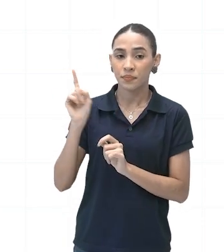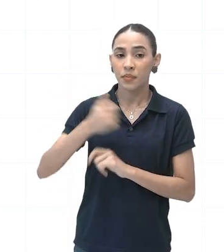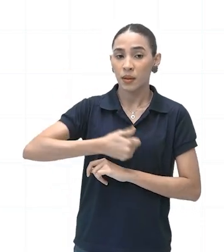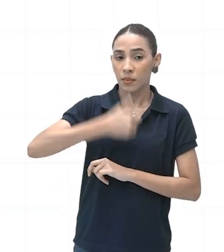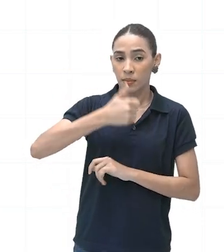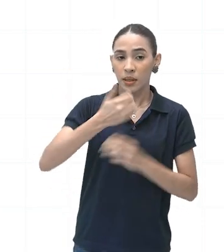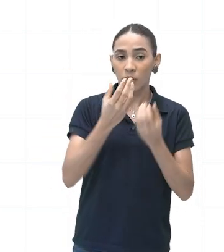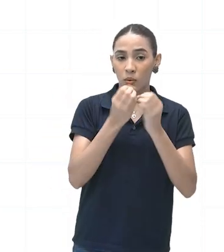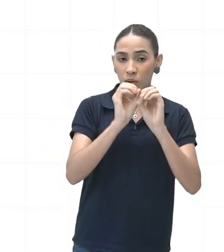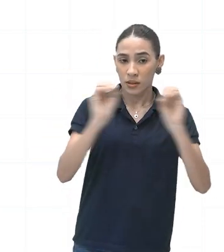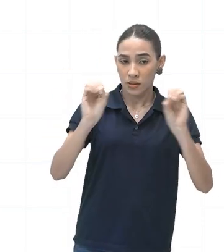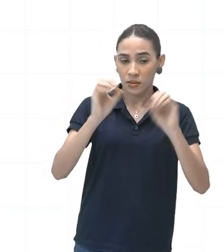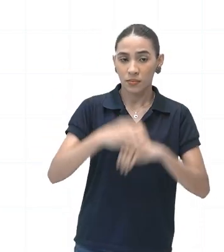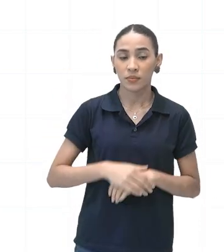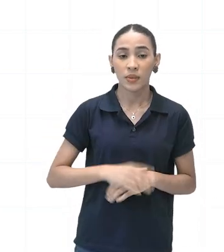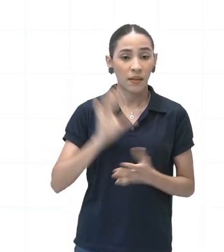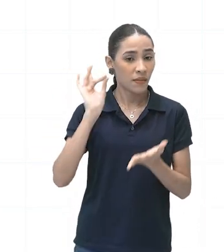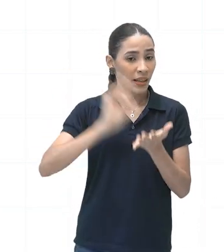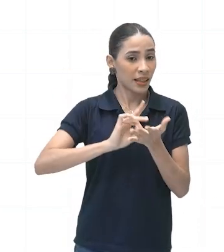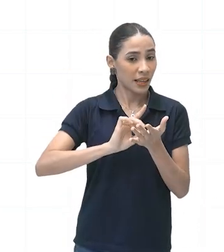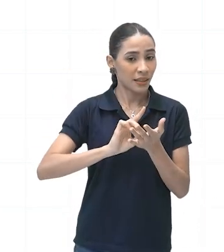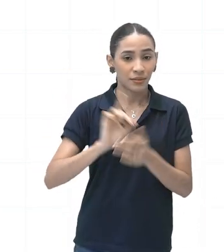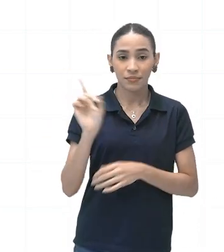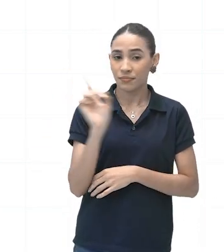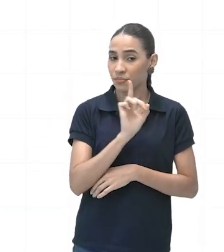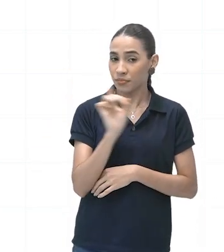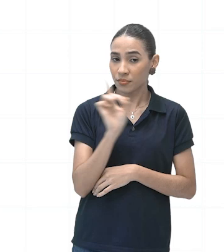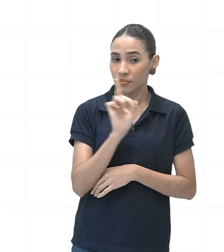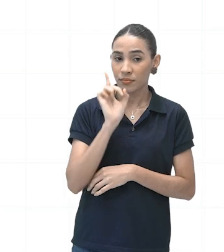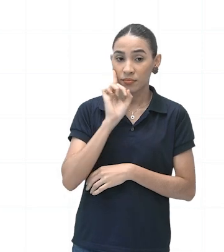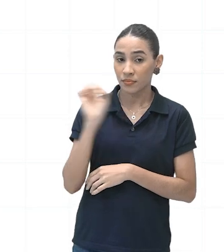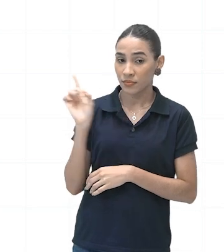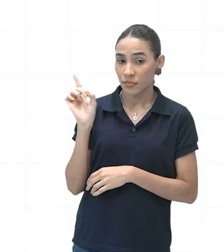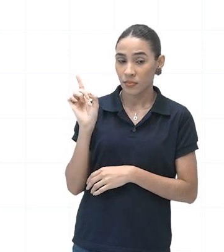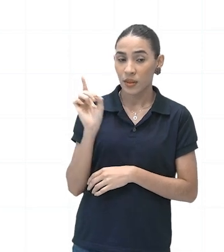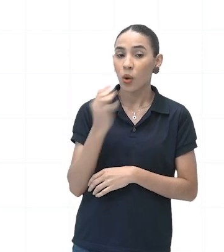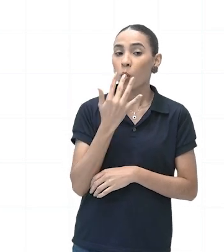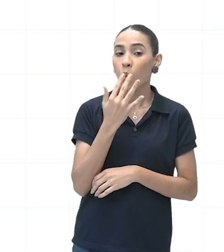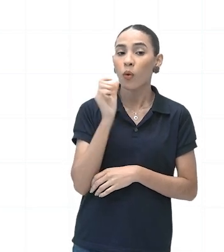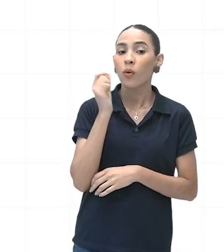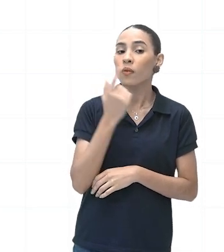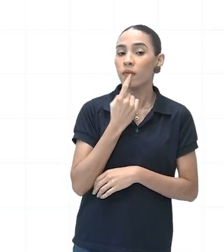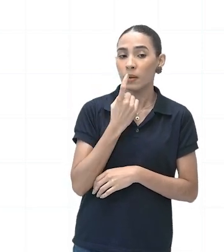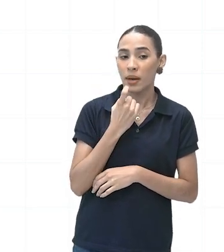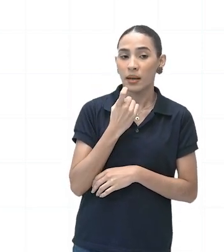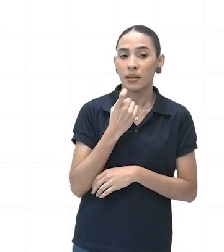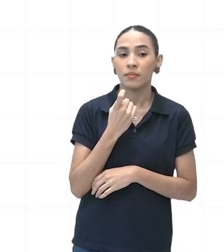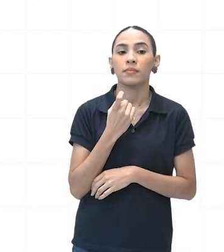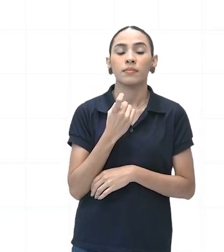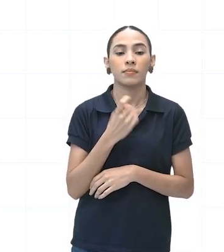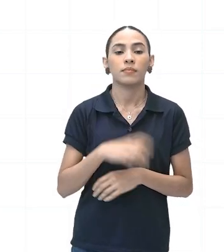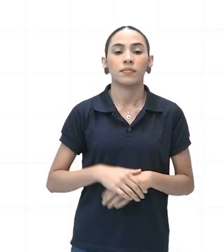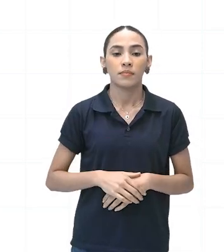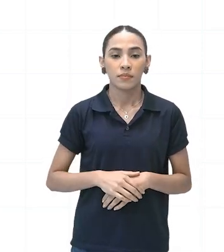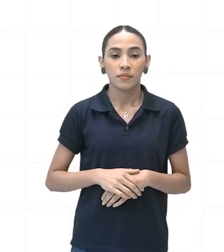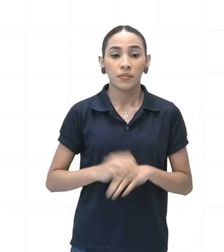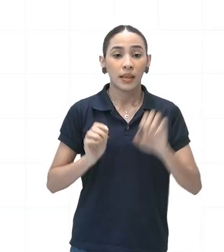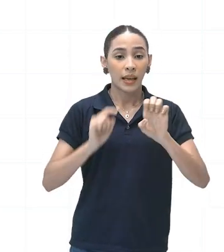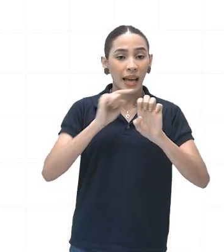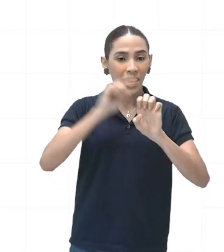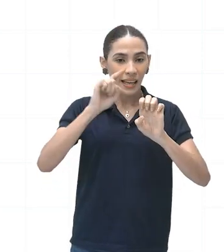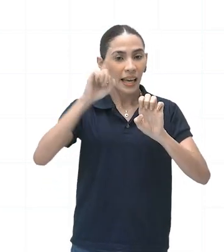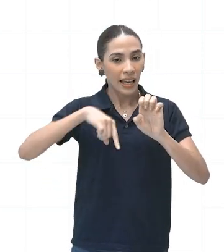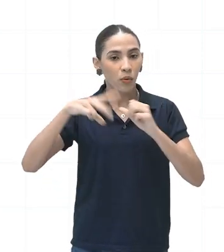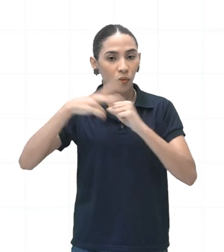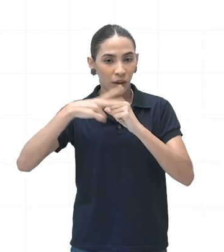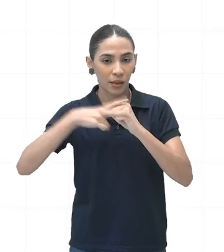primeira oração. A verdade não é esta. Então, eu tenho ali um verbo de ligação, o verbo ser, na figura do a verdade